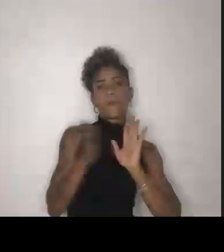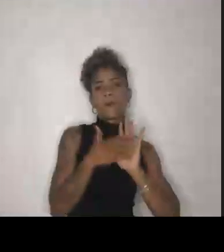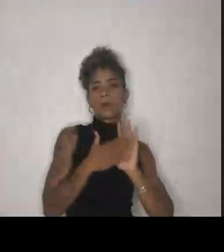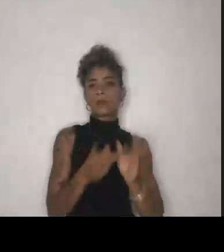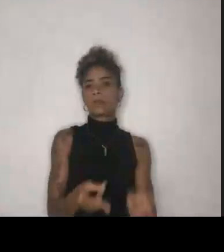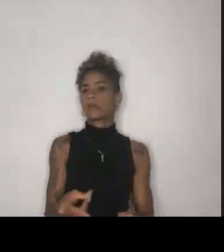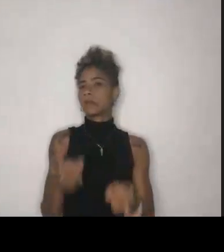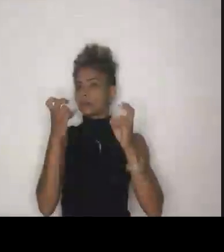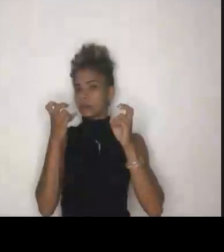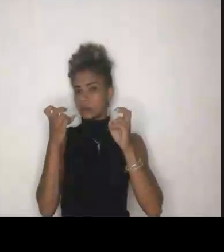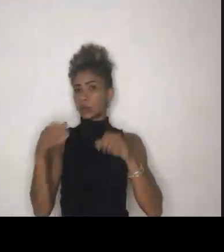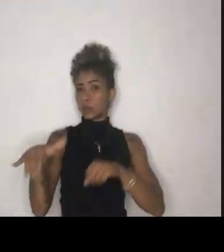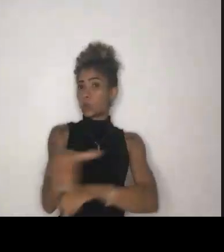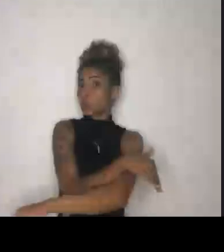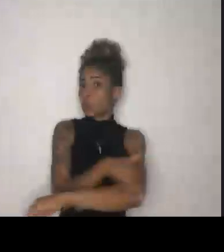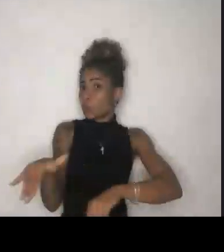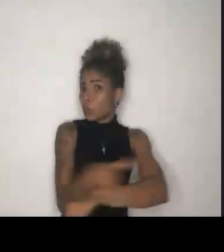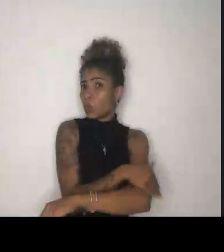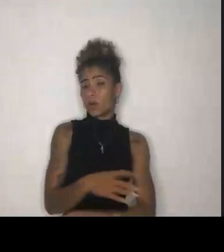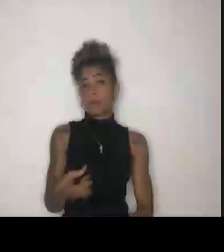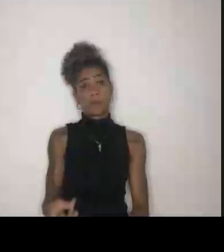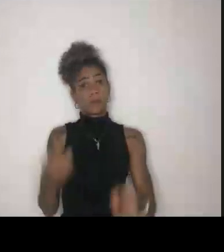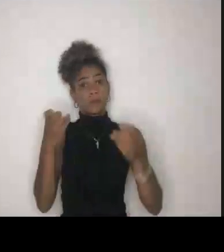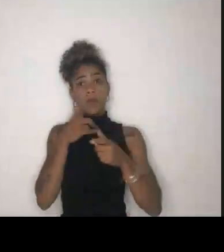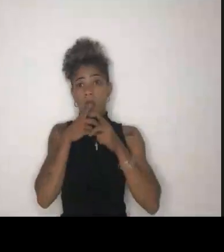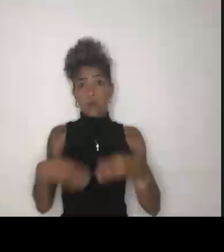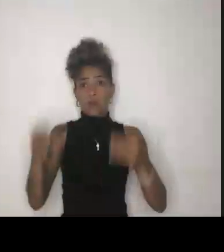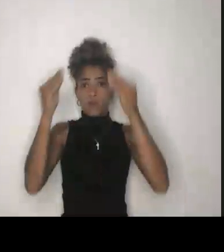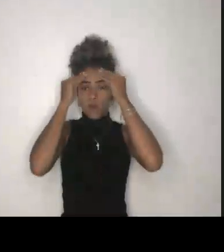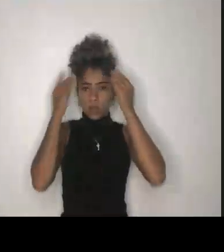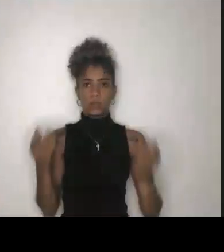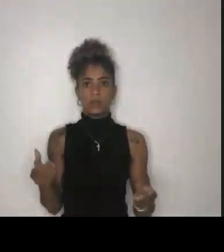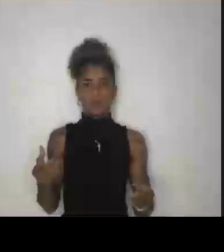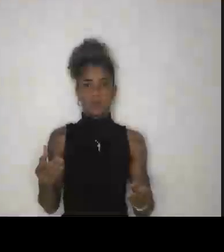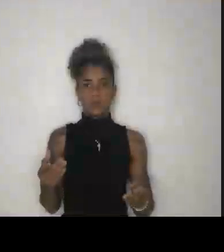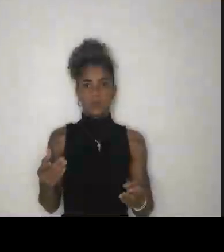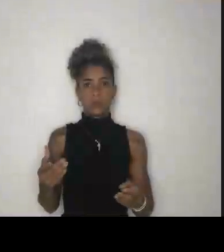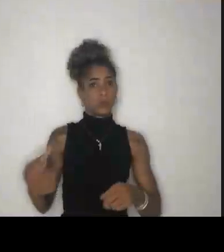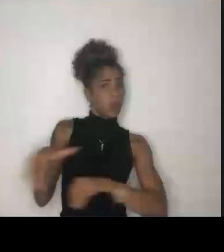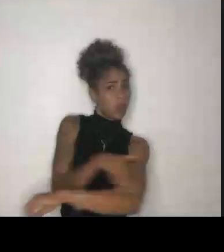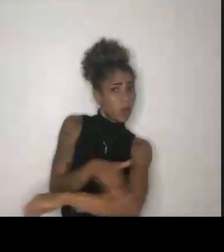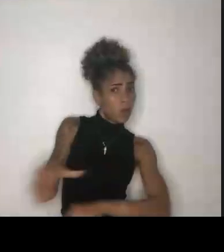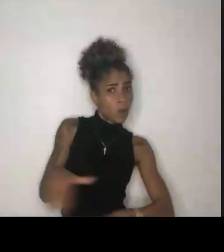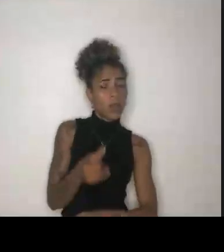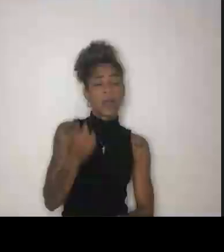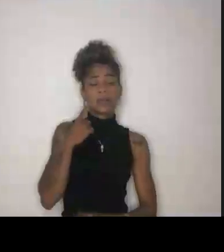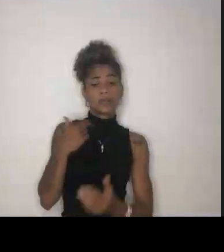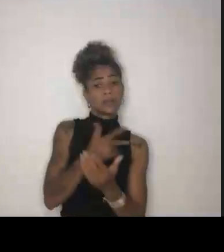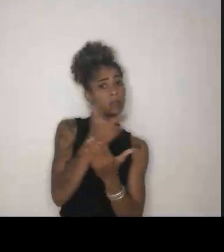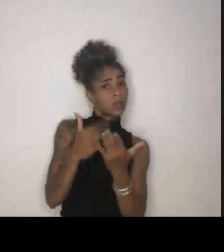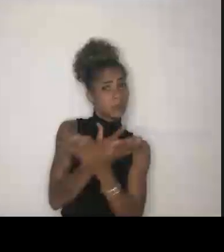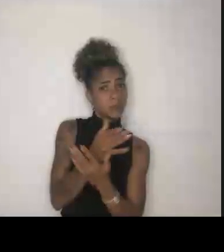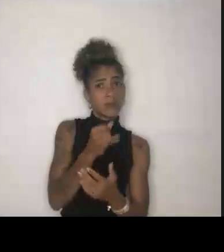de rua com a percepção de linguagem da motunta na rua tipo assim esse desenho de um capacete